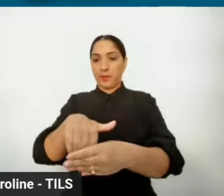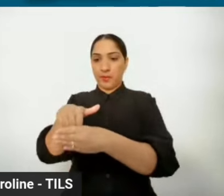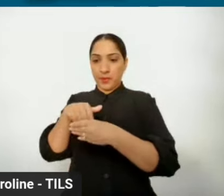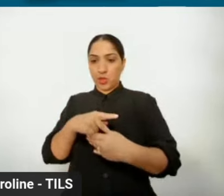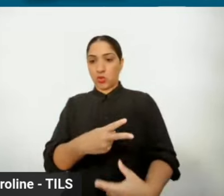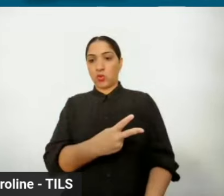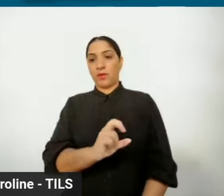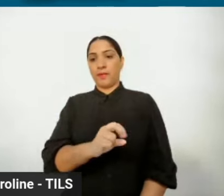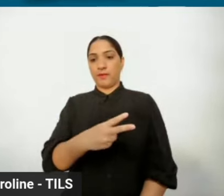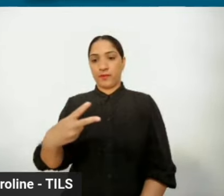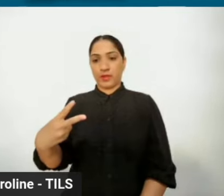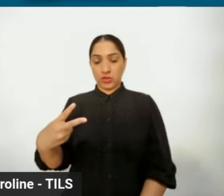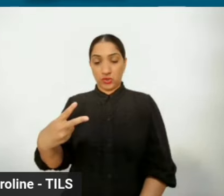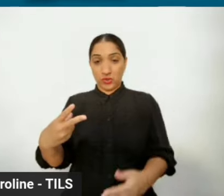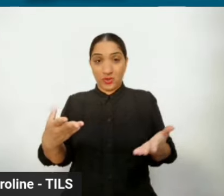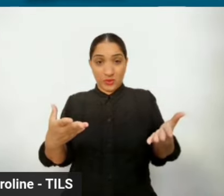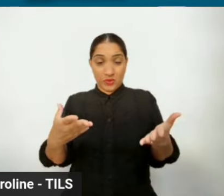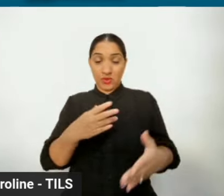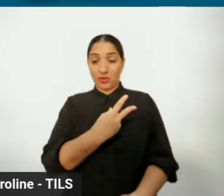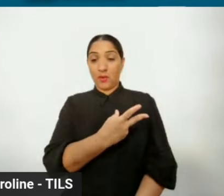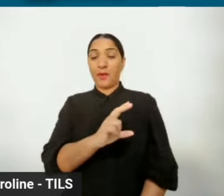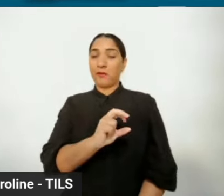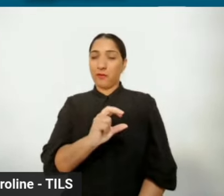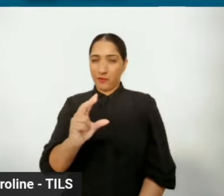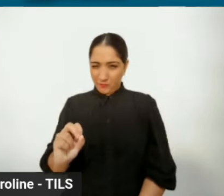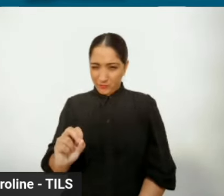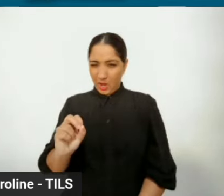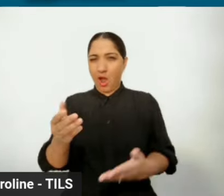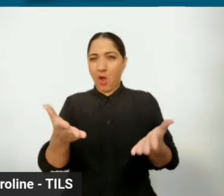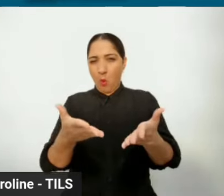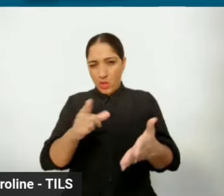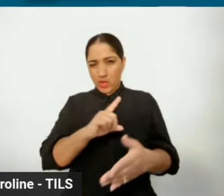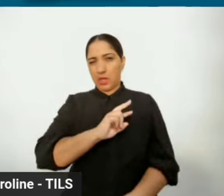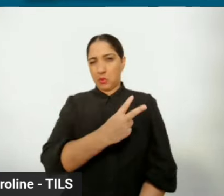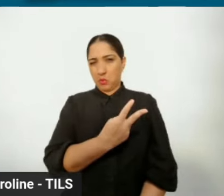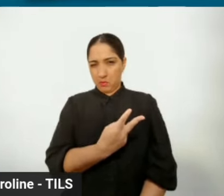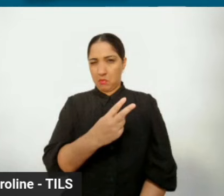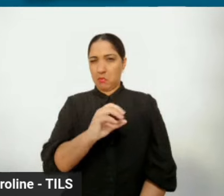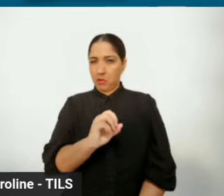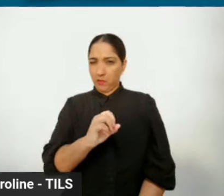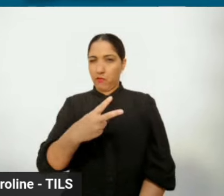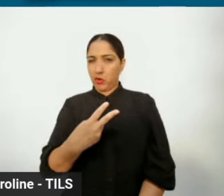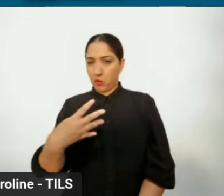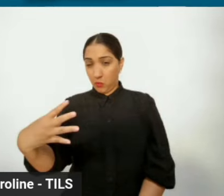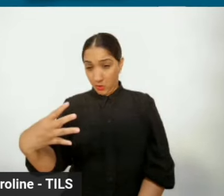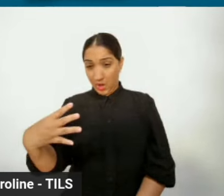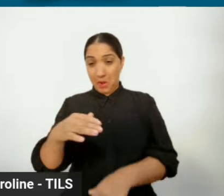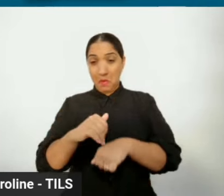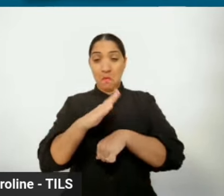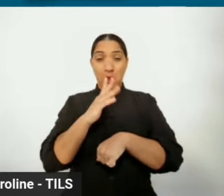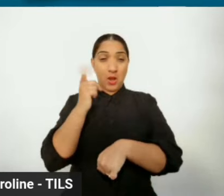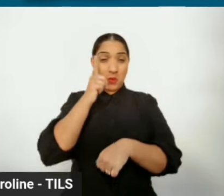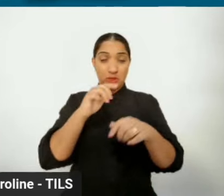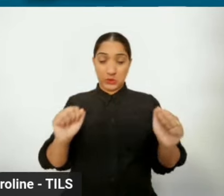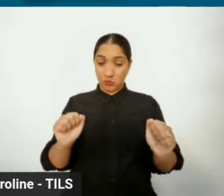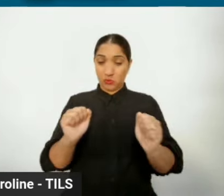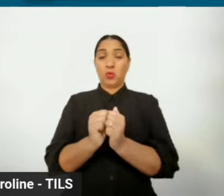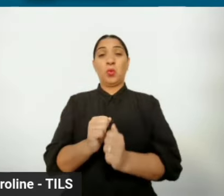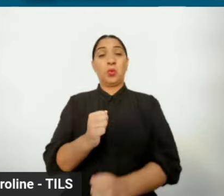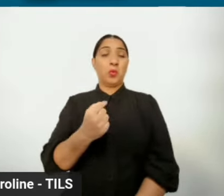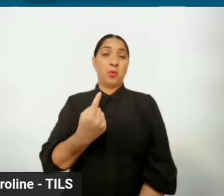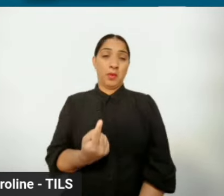2020. Estima-se que agora, nas eleições de 2024, a gente tenha chegado a 1 milhão e 400 mil ou 600 mil pessoas com